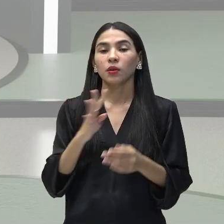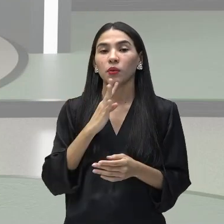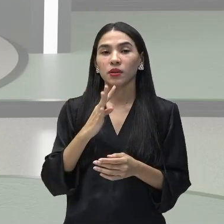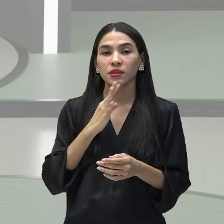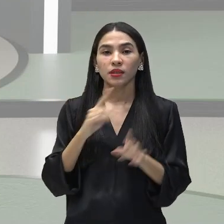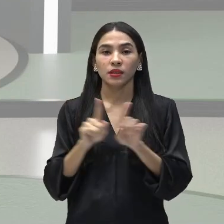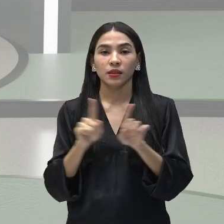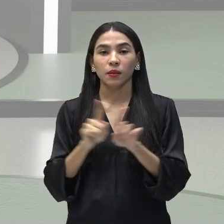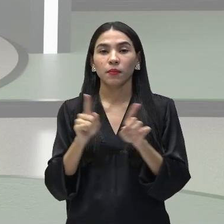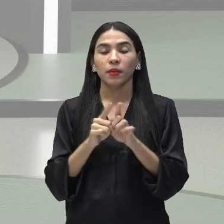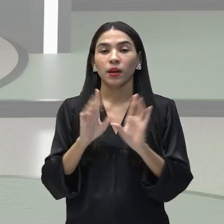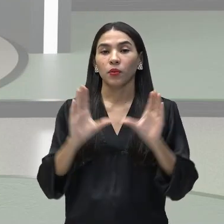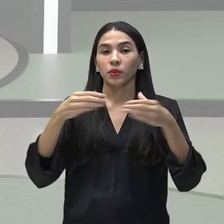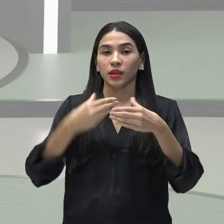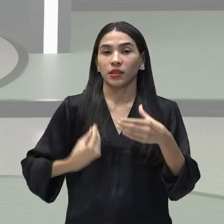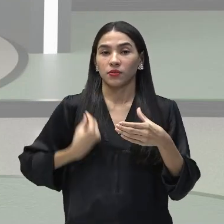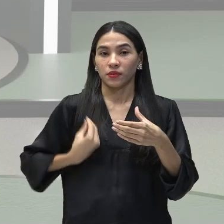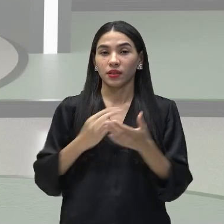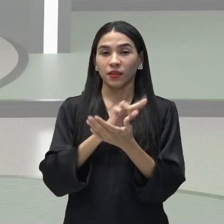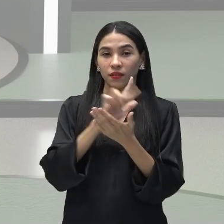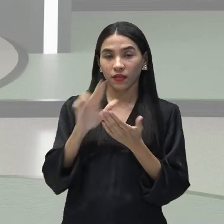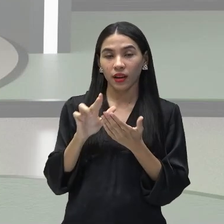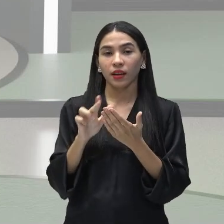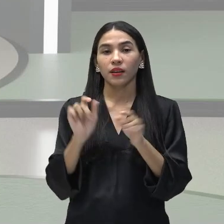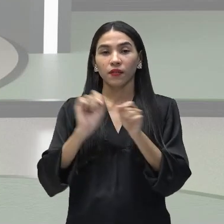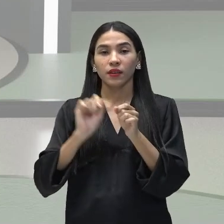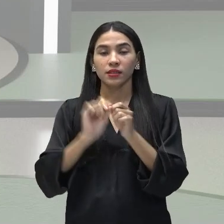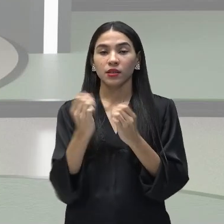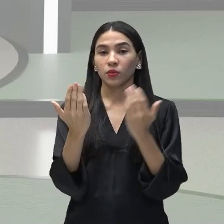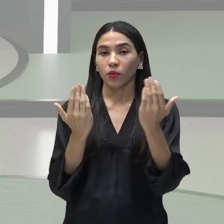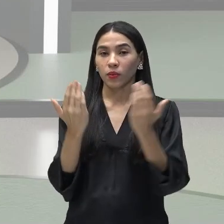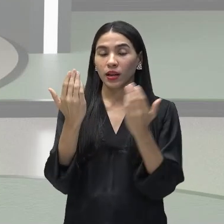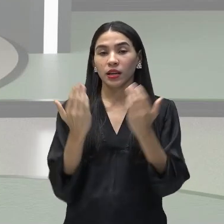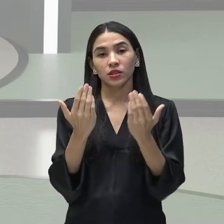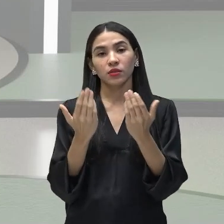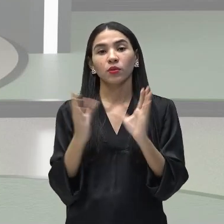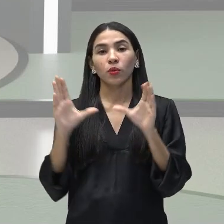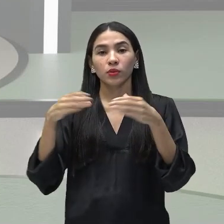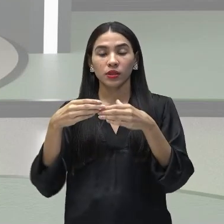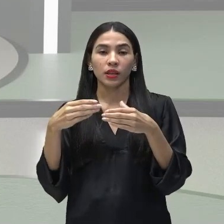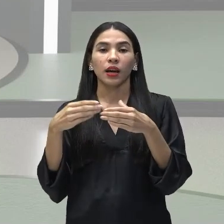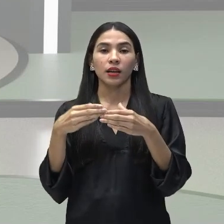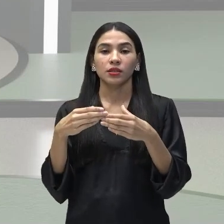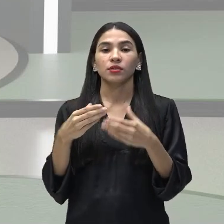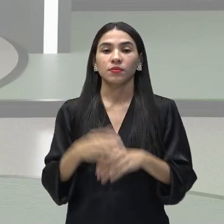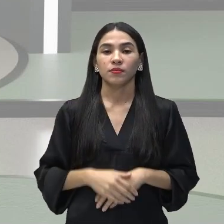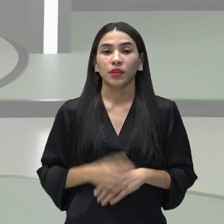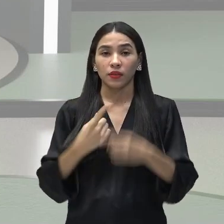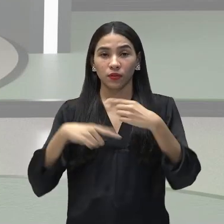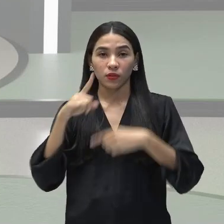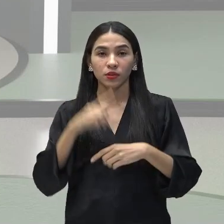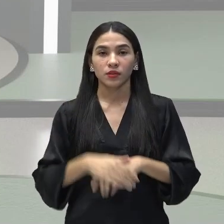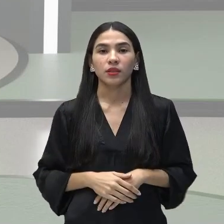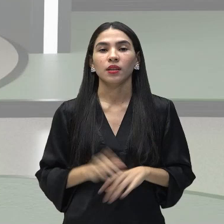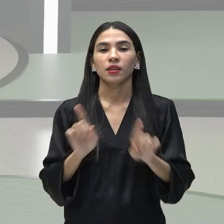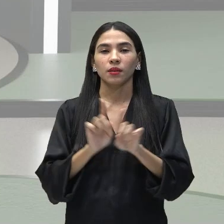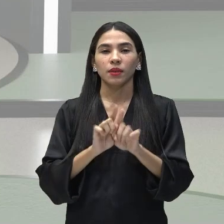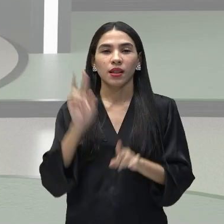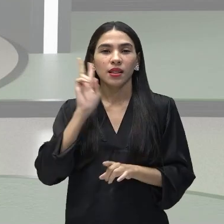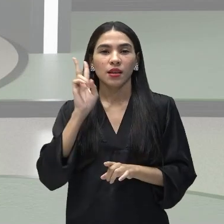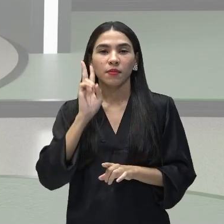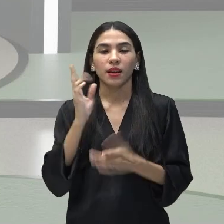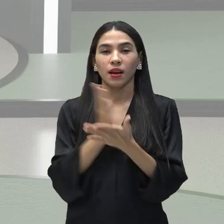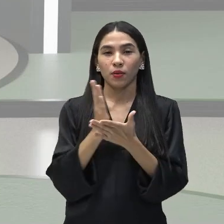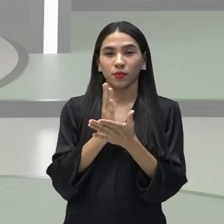dos seres vivos, fazendo um comparativo com os seres não vivos. A princípio, vamos recordar aqui algumas